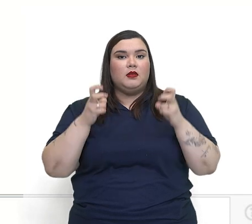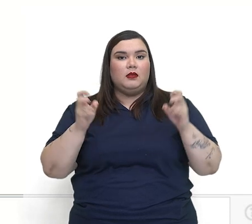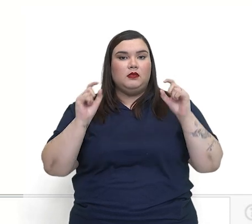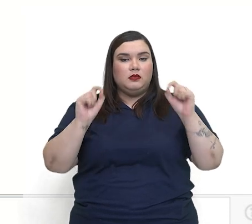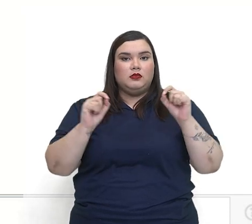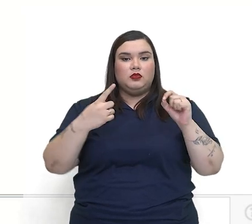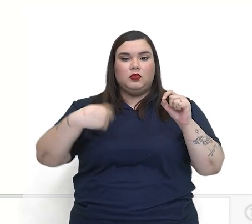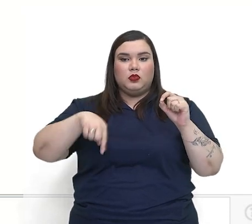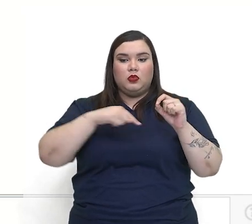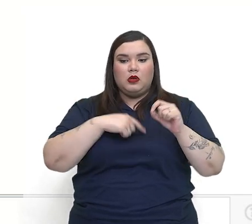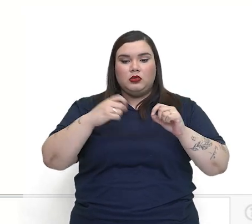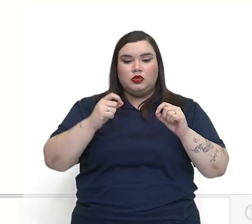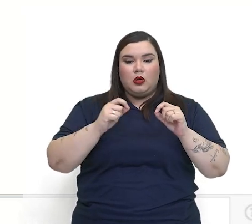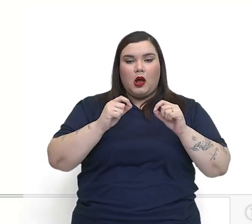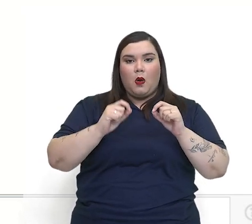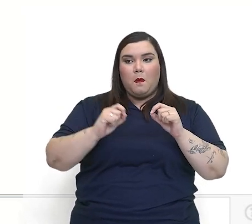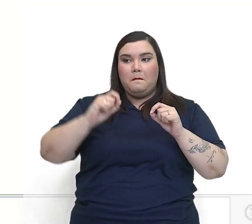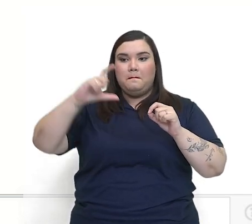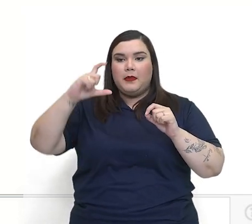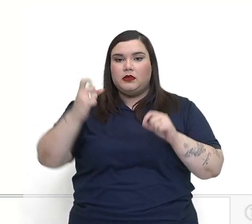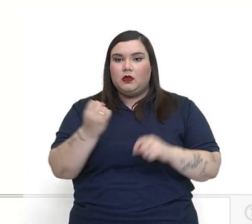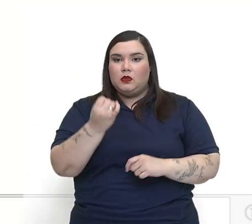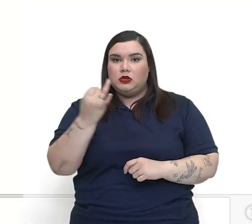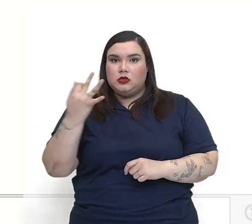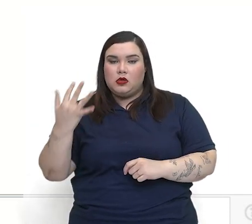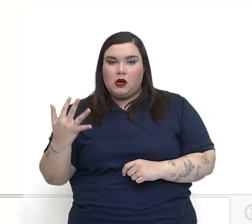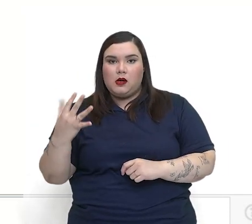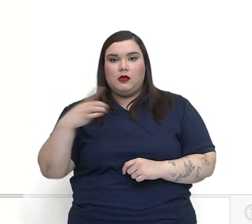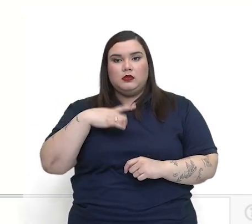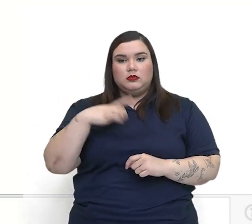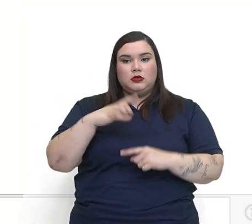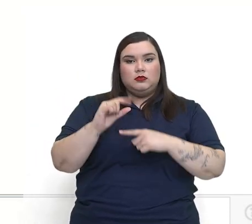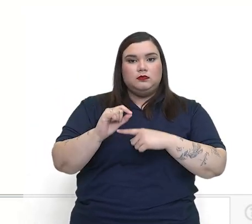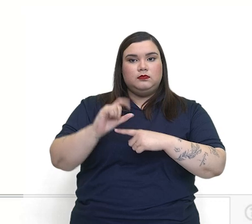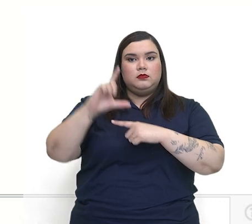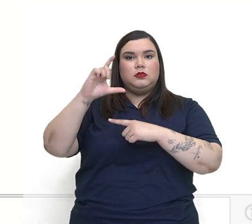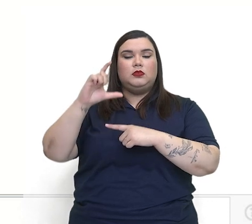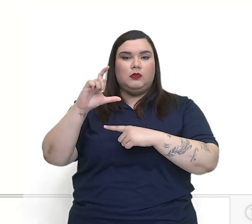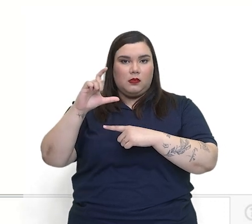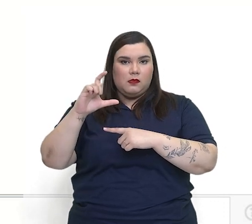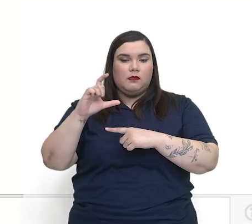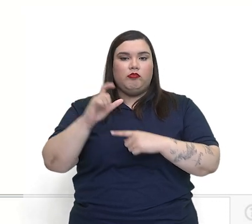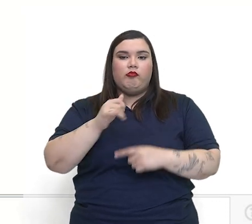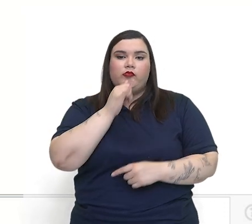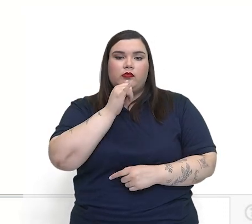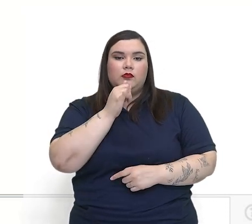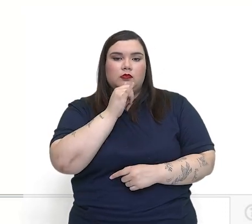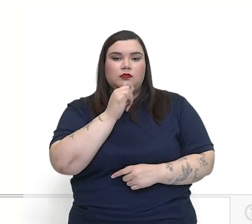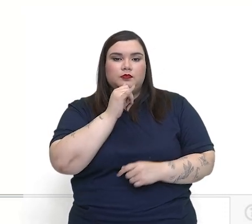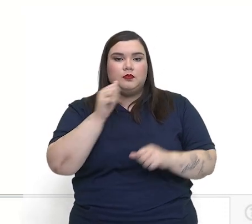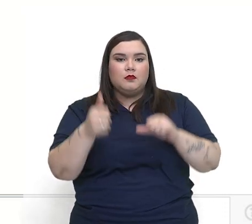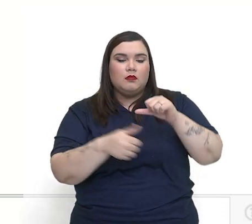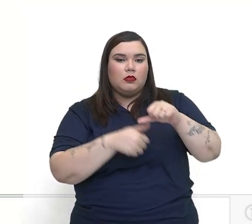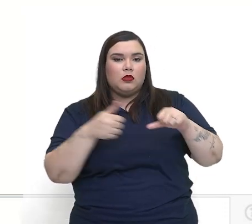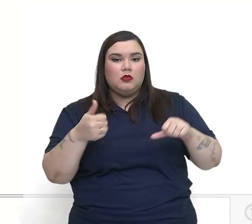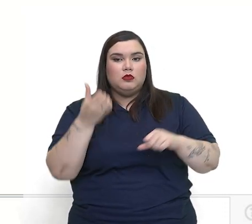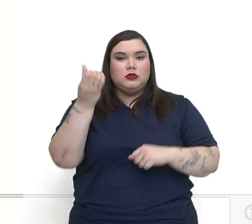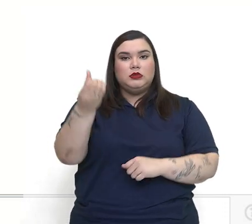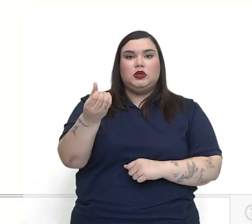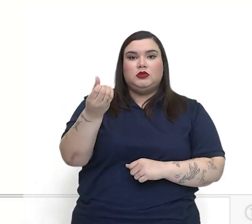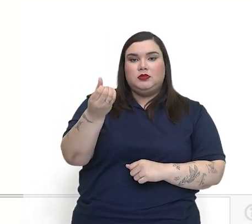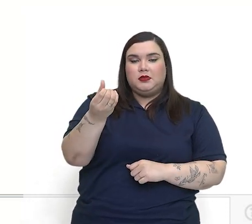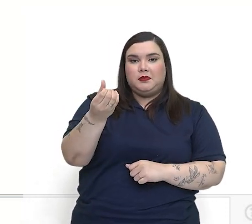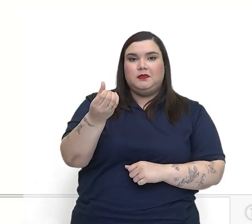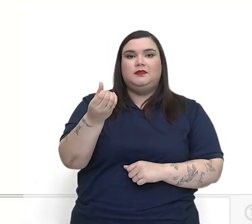em que vamos aumentando o número de lados, né, aumenta consideravelmente o número de diagonais. Vamos passar agora para um polígono com 6